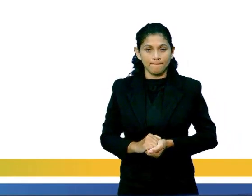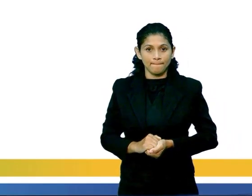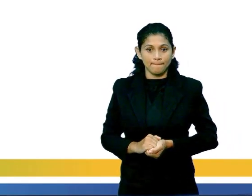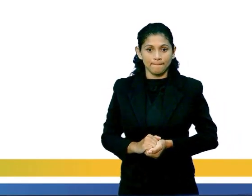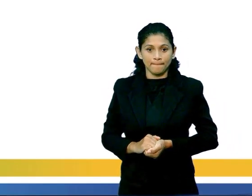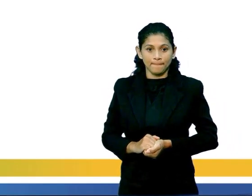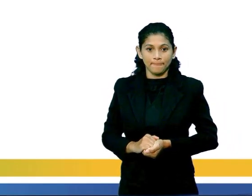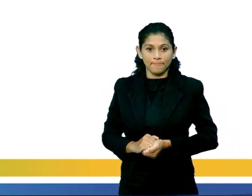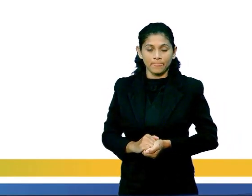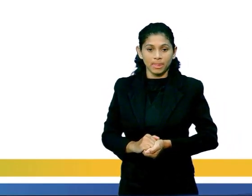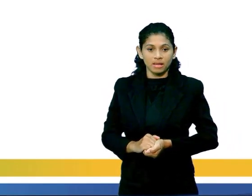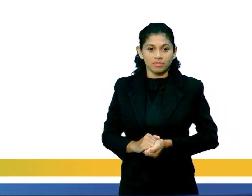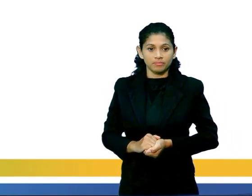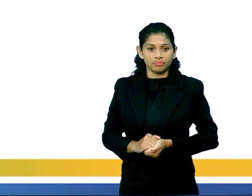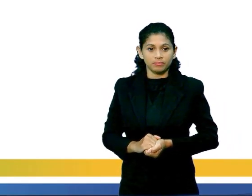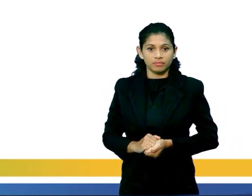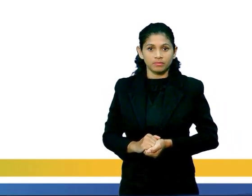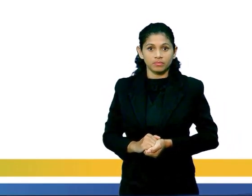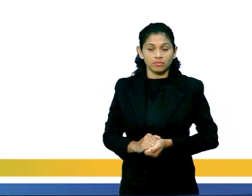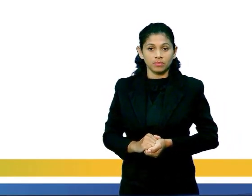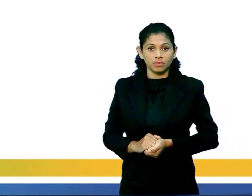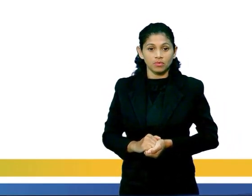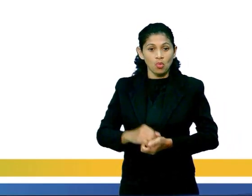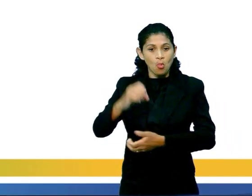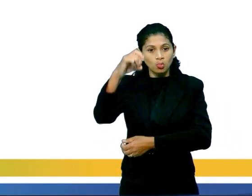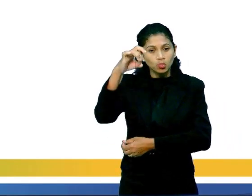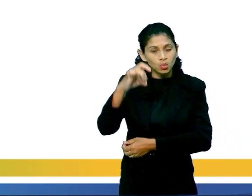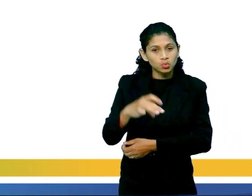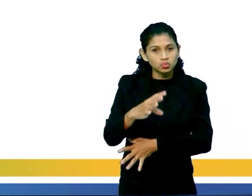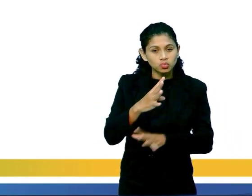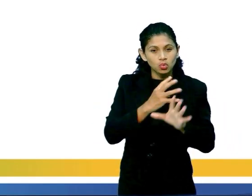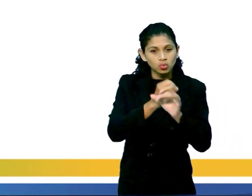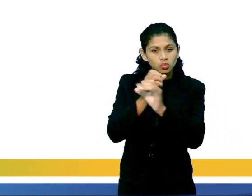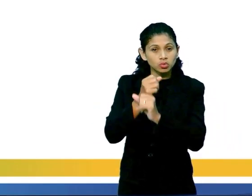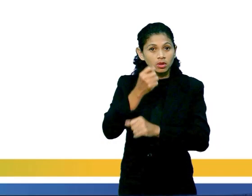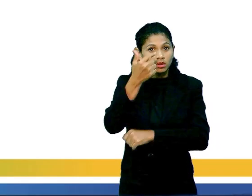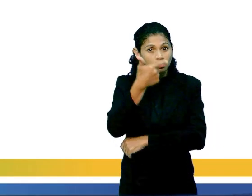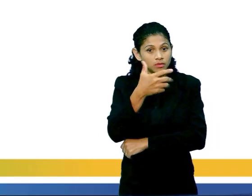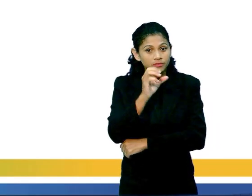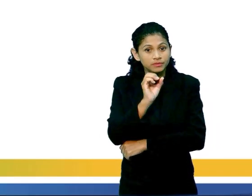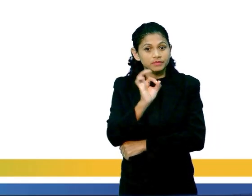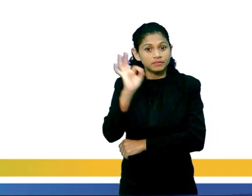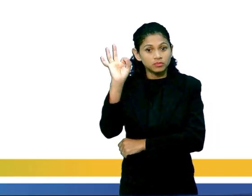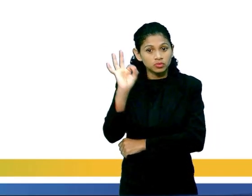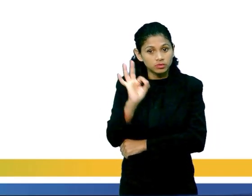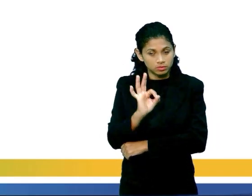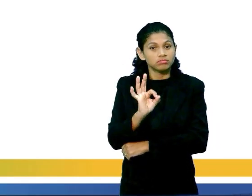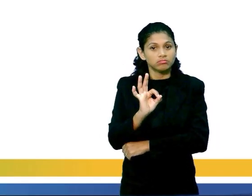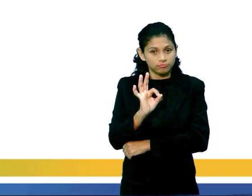o 20%. Ó, por último, calculamos os 20% de acréscimo da área.